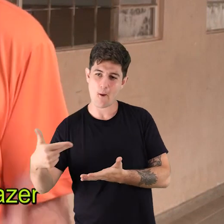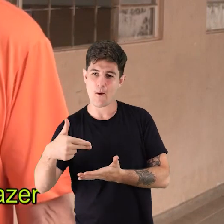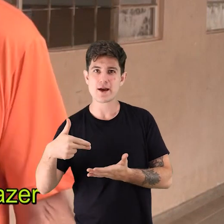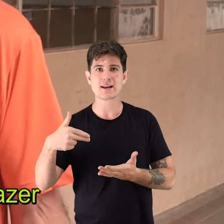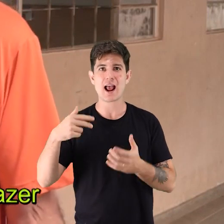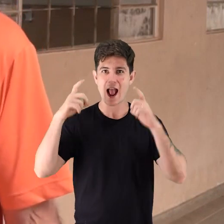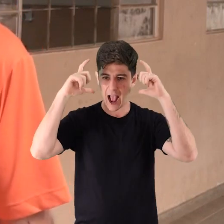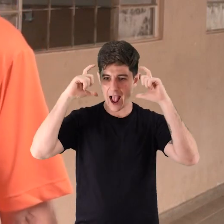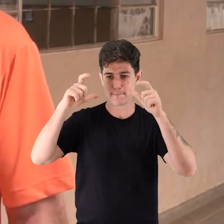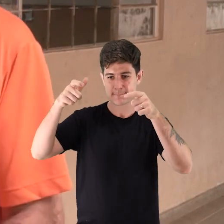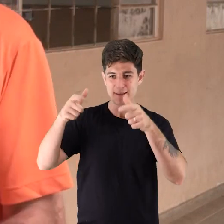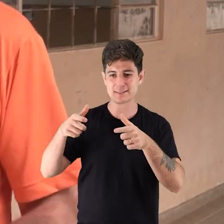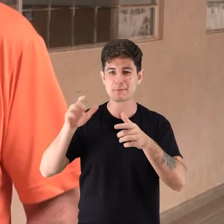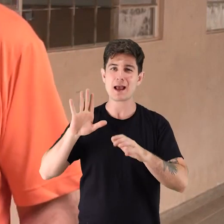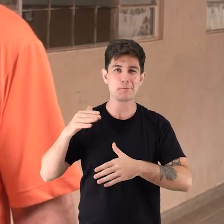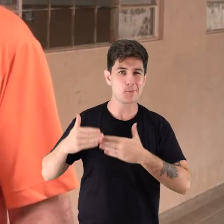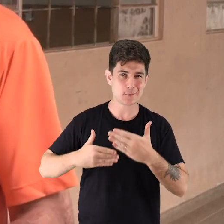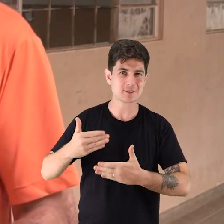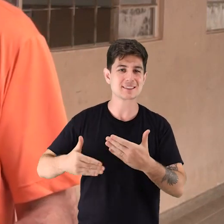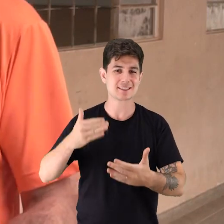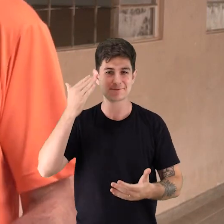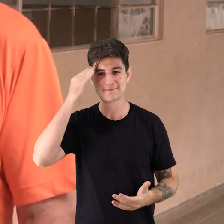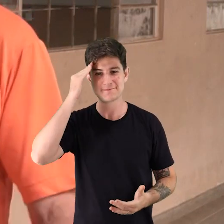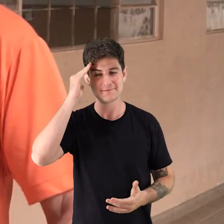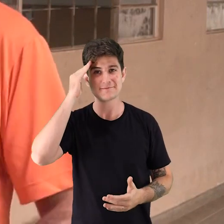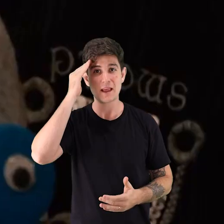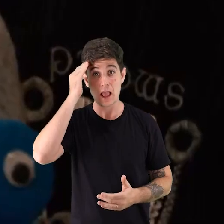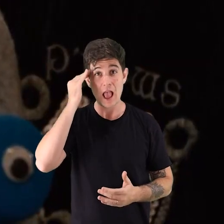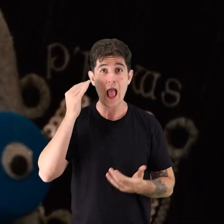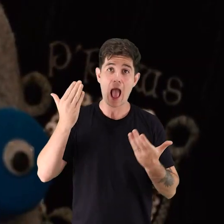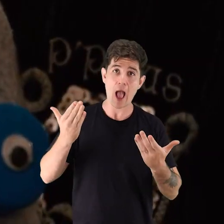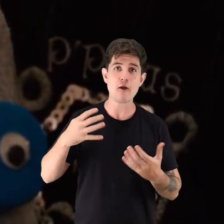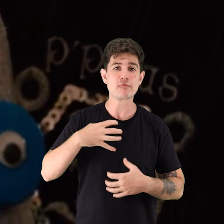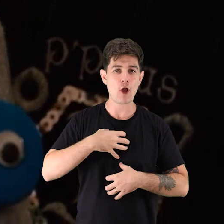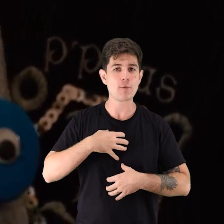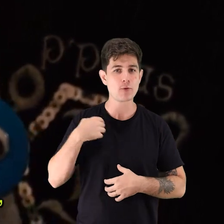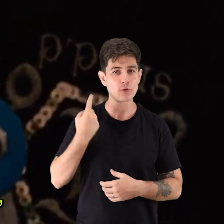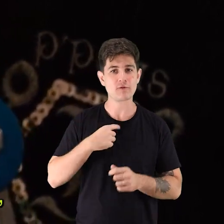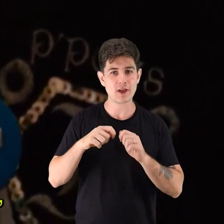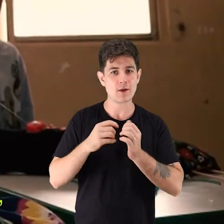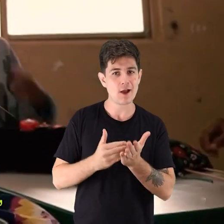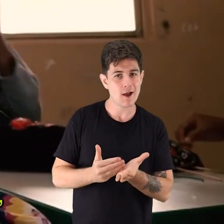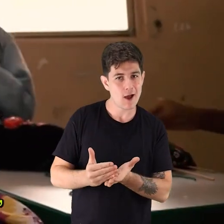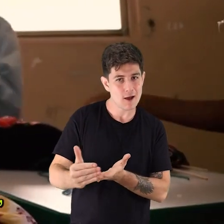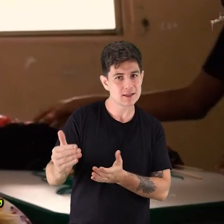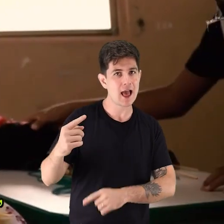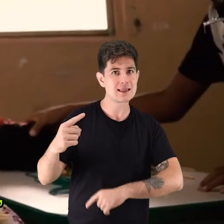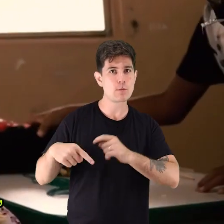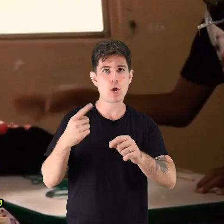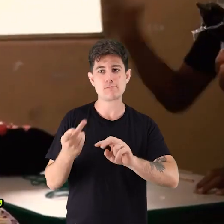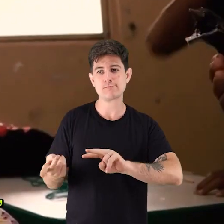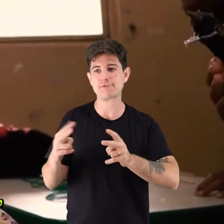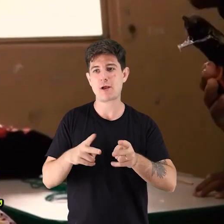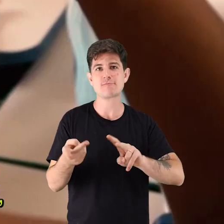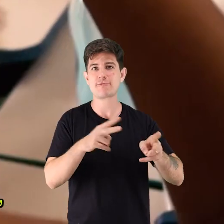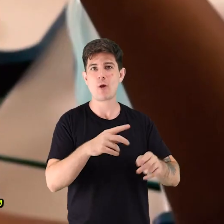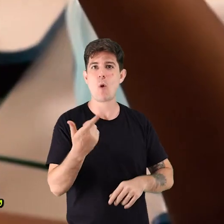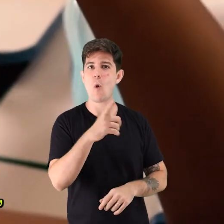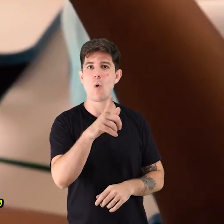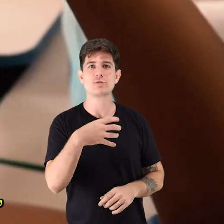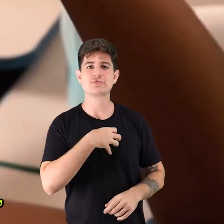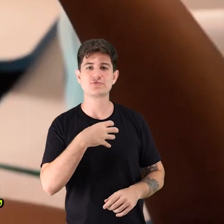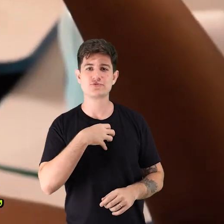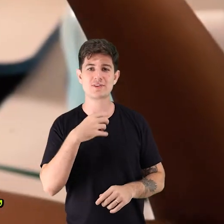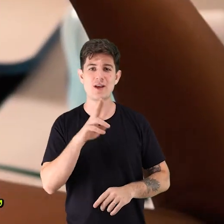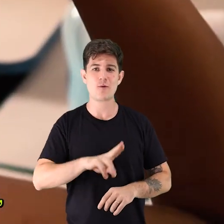que aí já vão fazer o formato da cabeça do boneco, mas é um processo. Então, é uma forma de iniciarmos